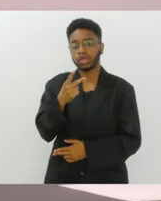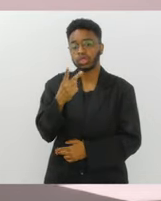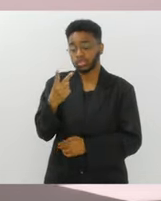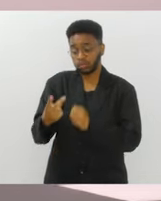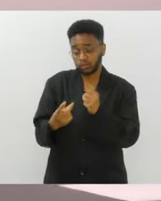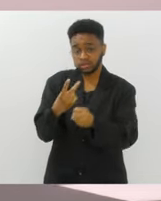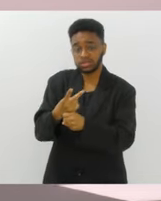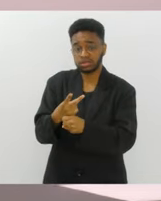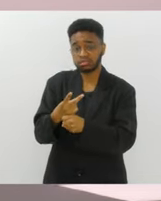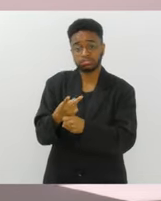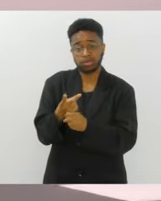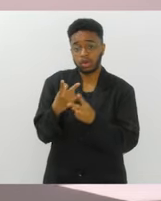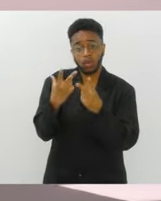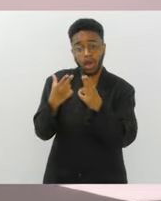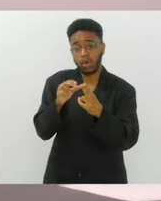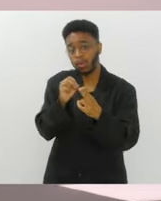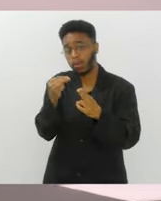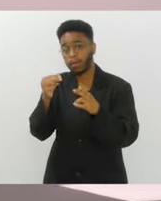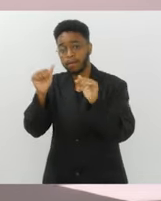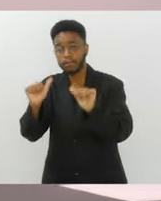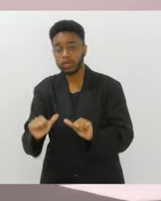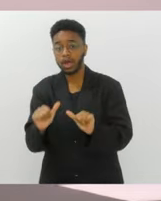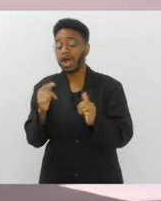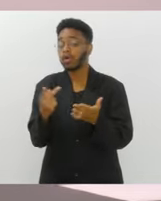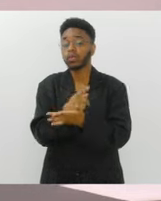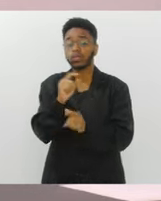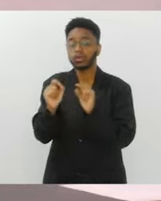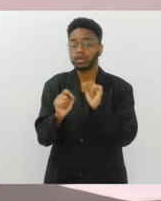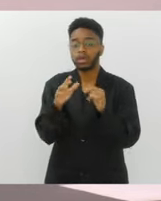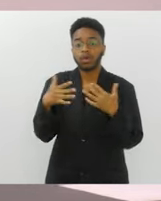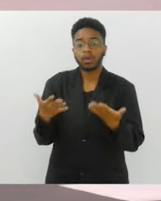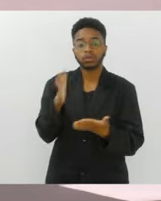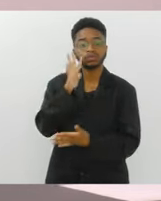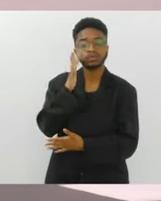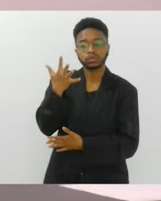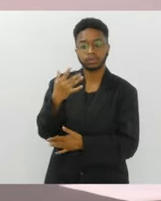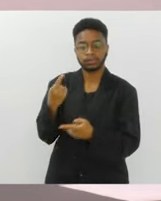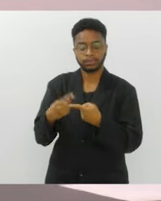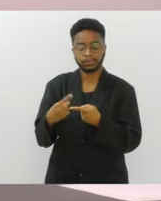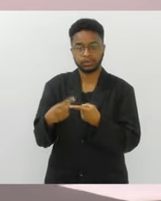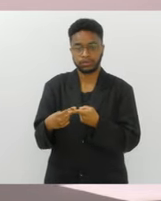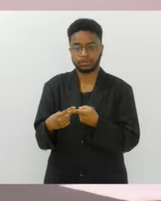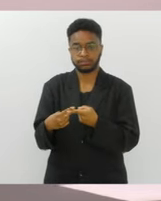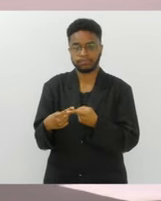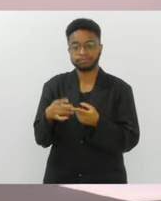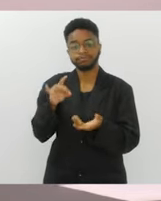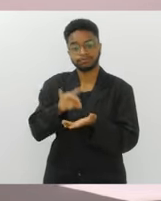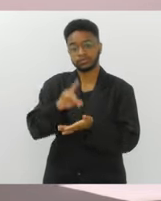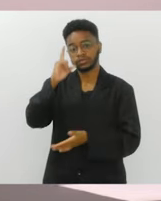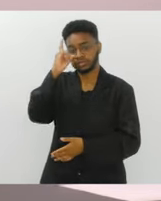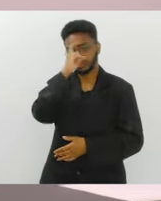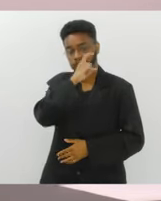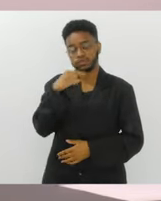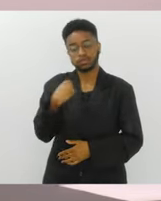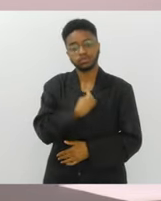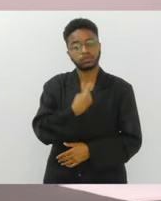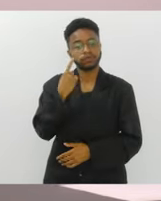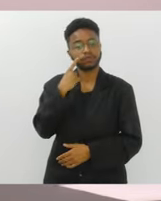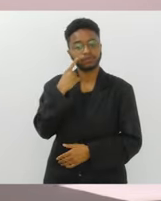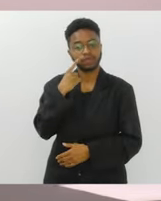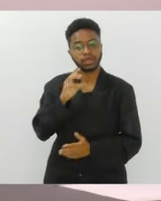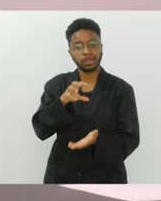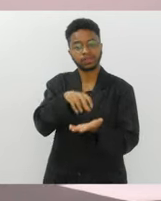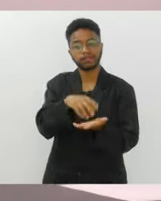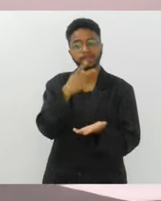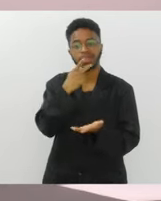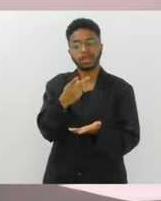mesma coisa ou pior. O que vai acontecer? Qual que é a solução? Porque é muito difícil a gente ver a própria agência reguladora falando